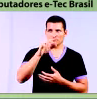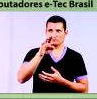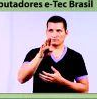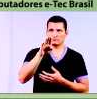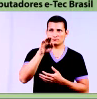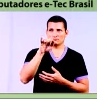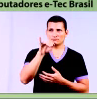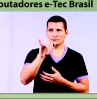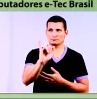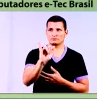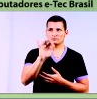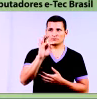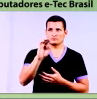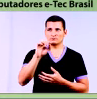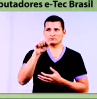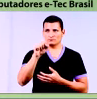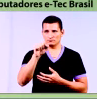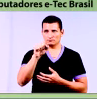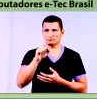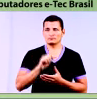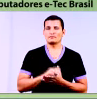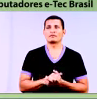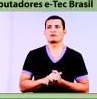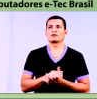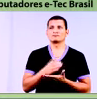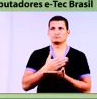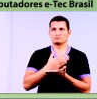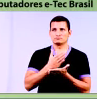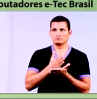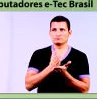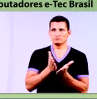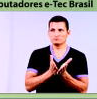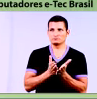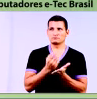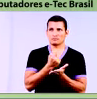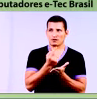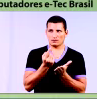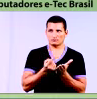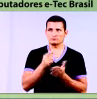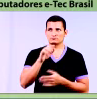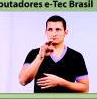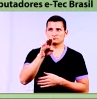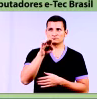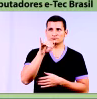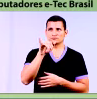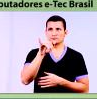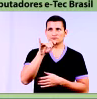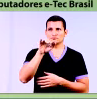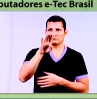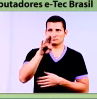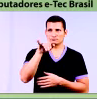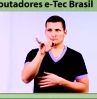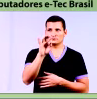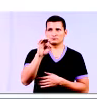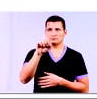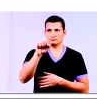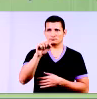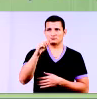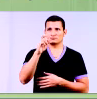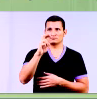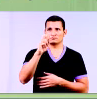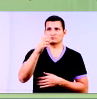trilhas, no sentido radial, e eu tenho setores aqui, ó. Cada setor desse tem quanto? 512 bytes de tamanho. De